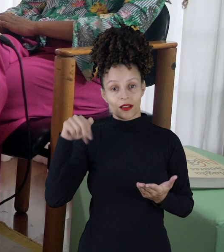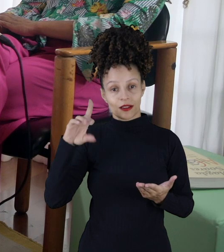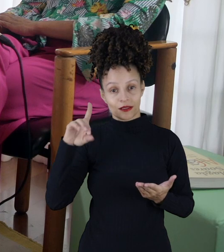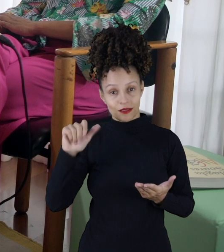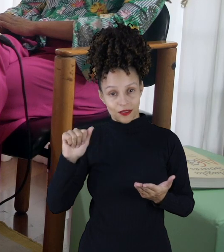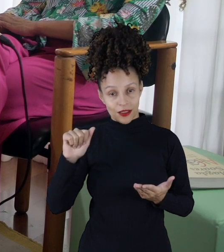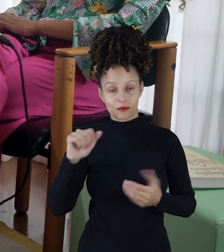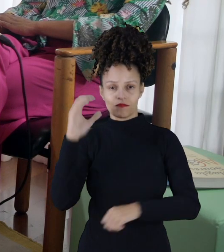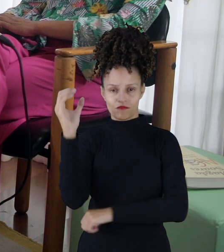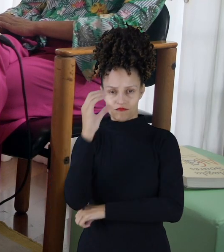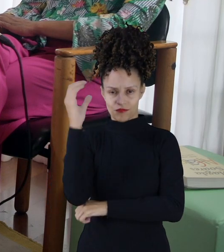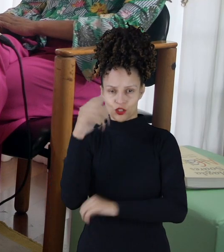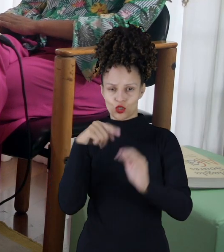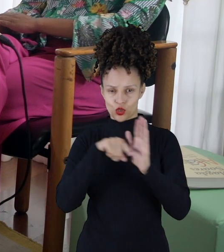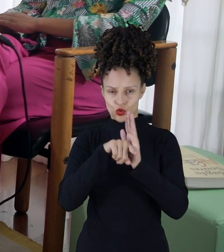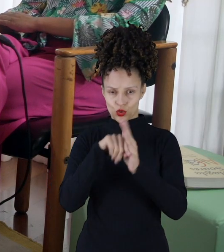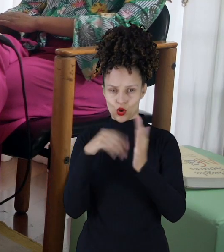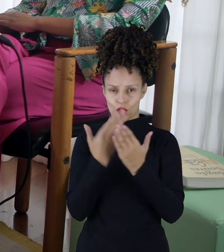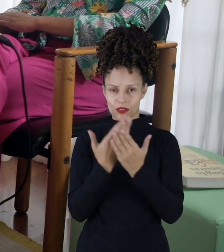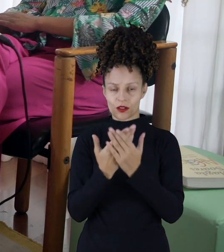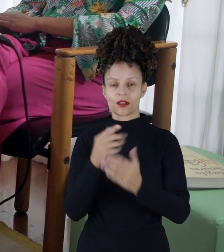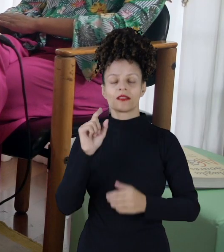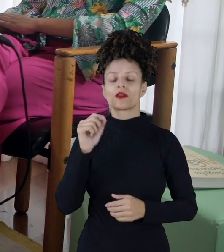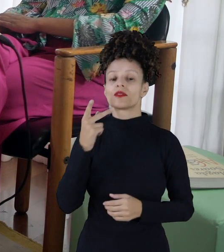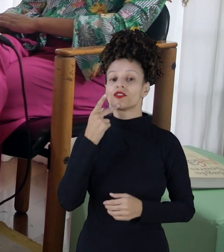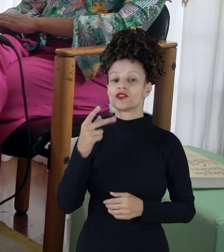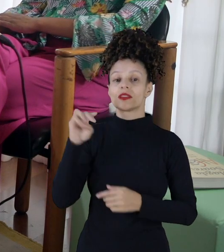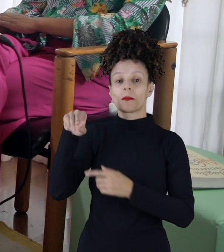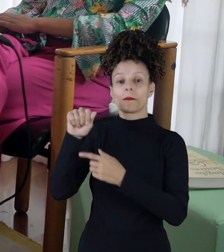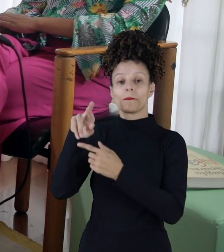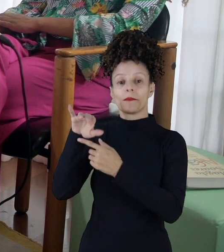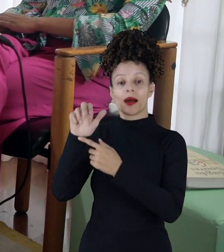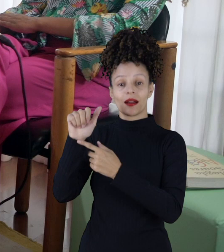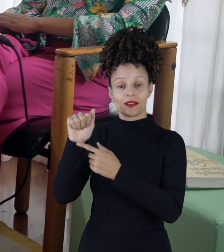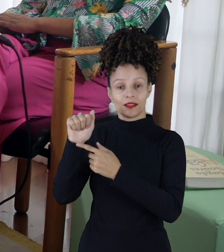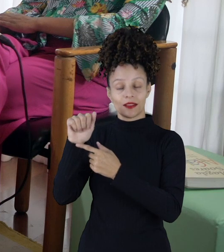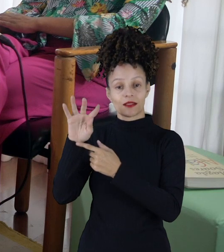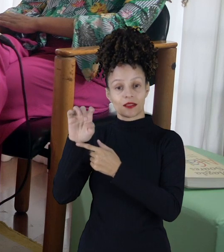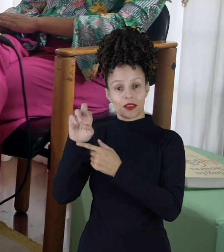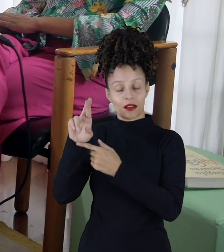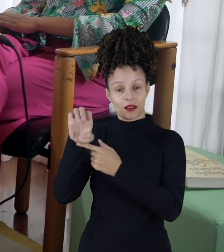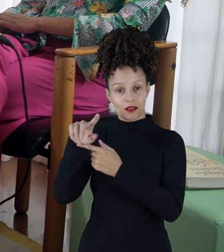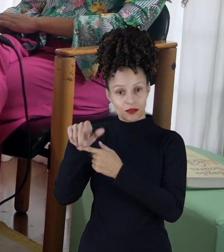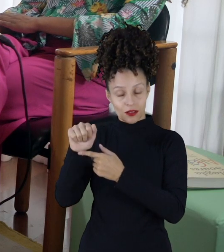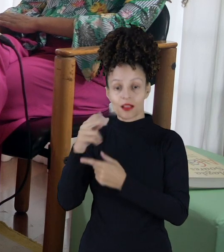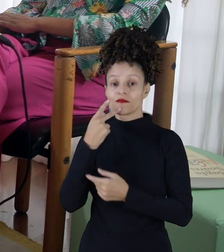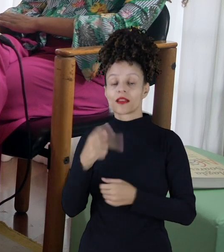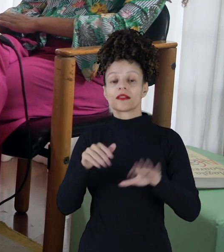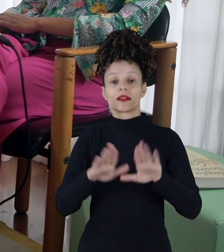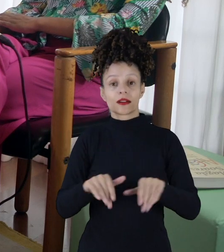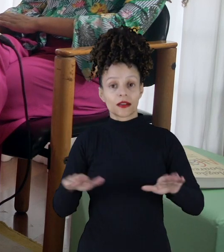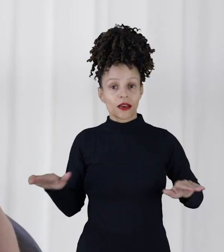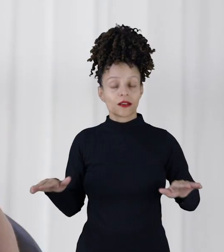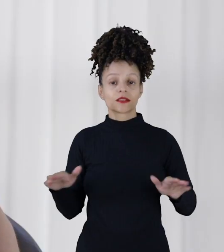Reyes, que é uma estudiosa colombiana, eu lembro que ela diz... quem disse aqui foi a Maria Teresa Andreato. Ela diz